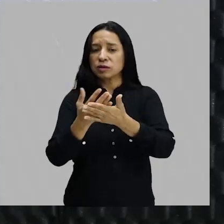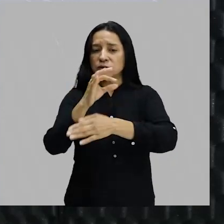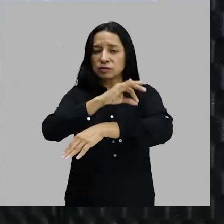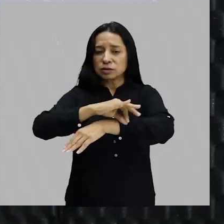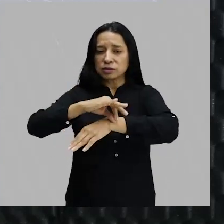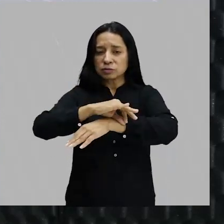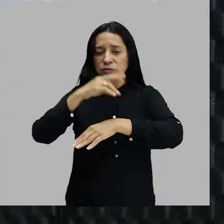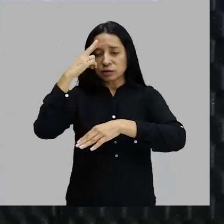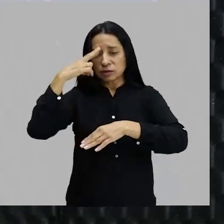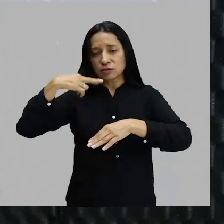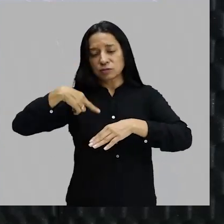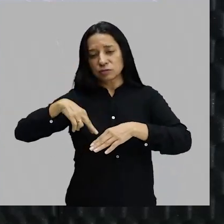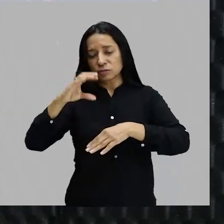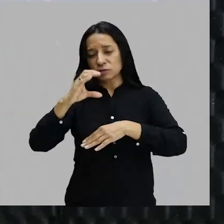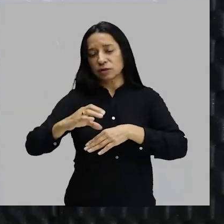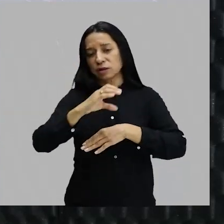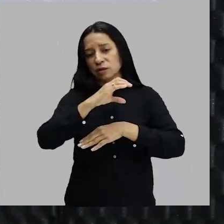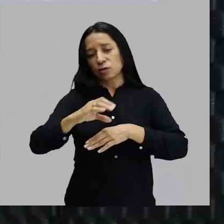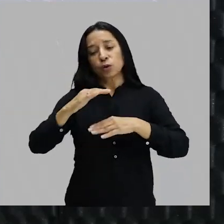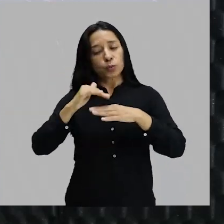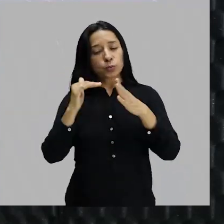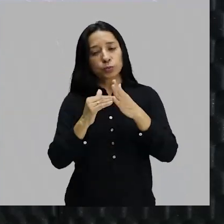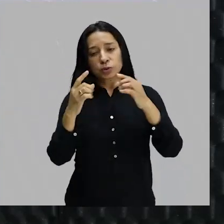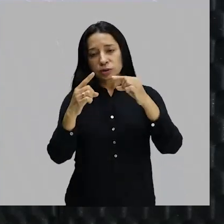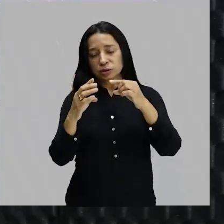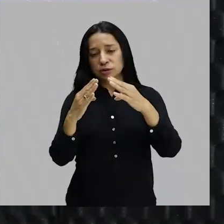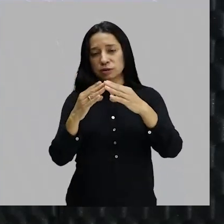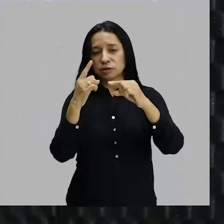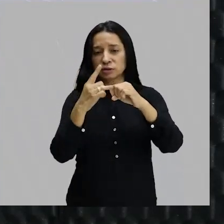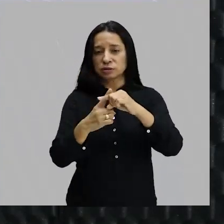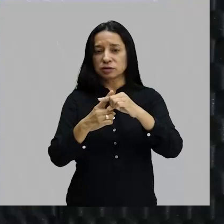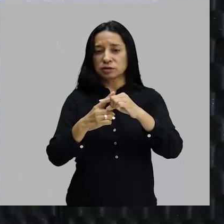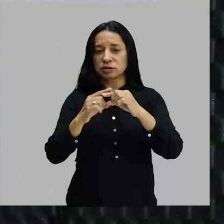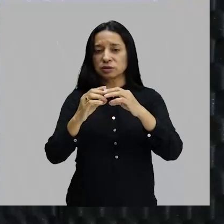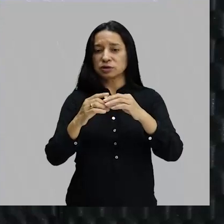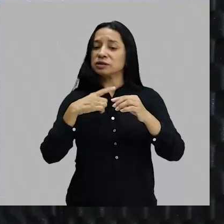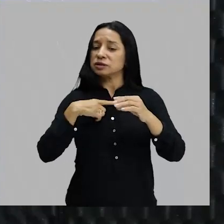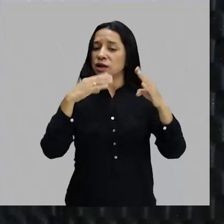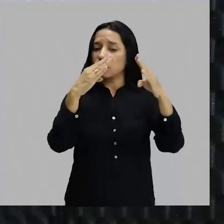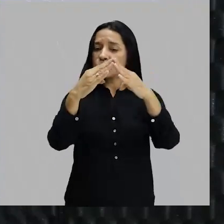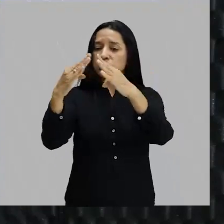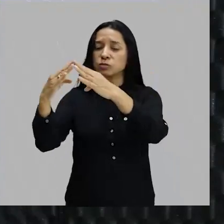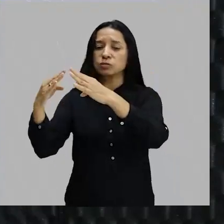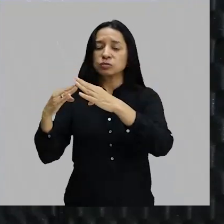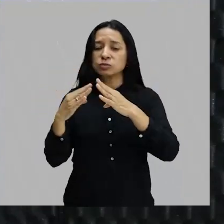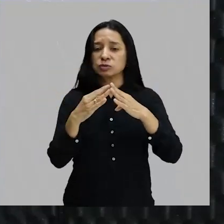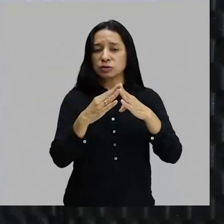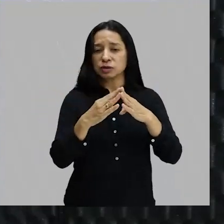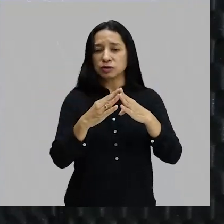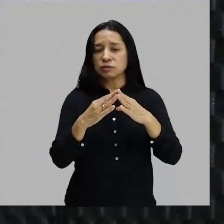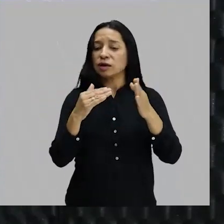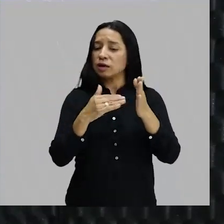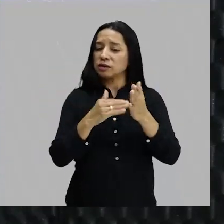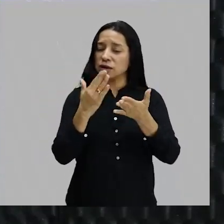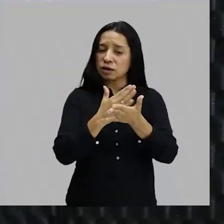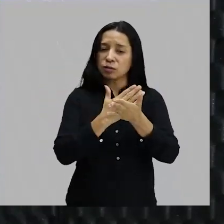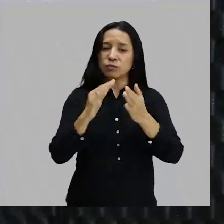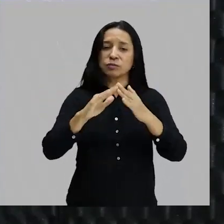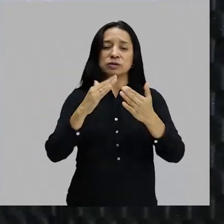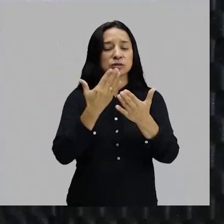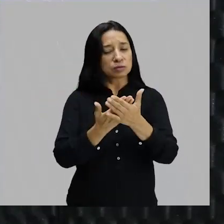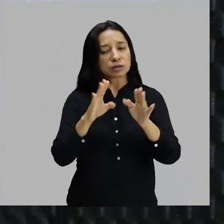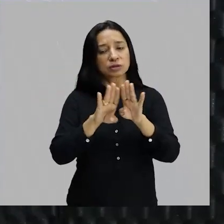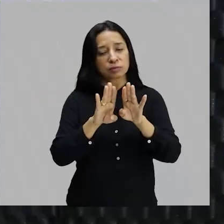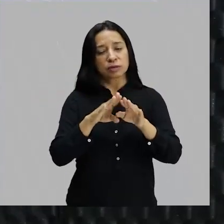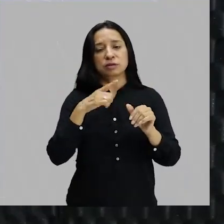Luís, e todas as igrejas antigas, nos altares, funcionam como mausoléus. Até algumas escolas também aqui de São Luís, mais